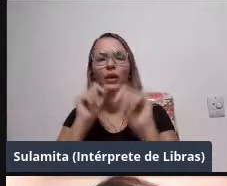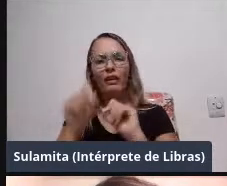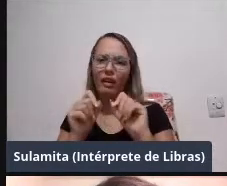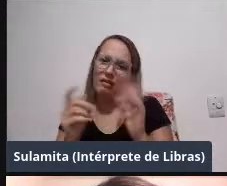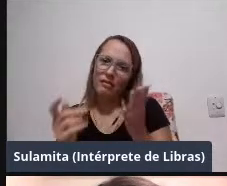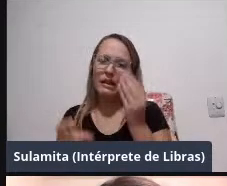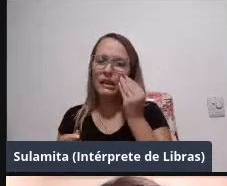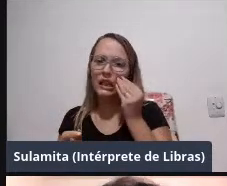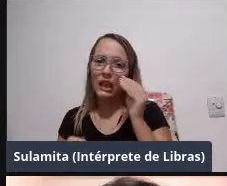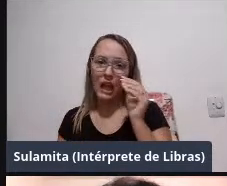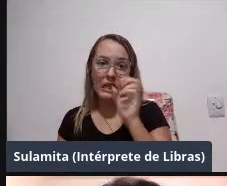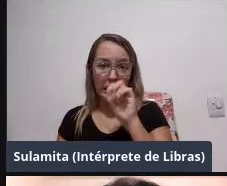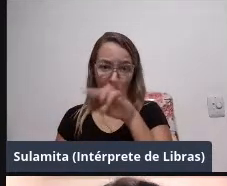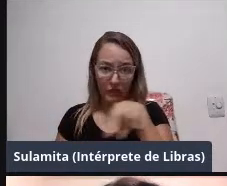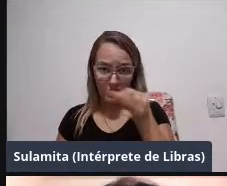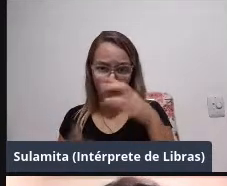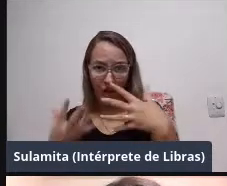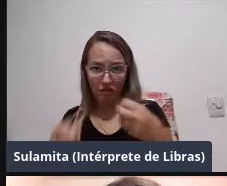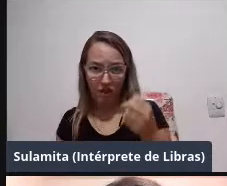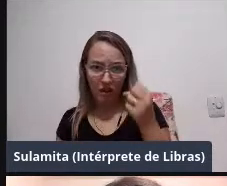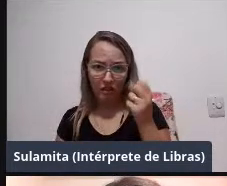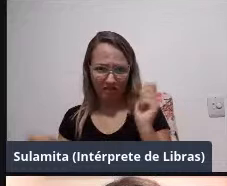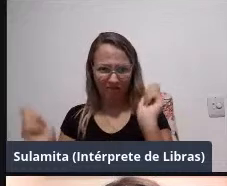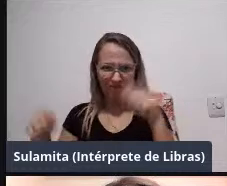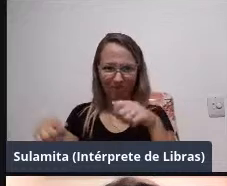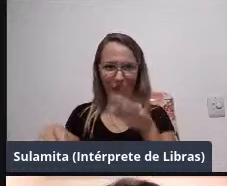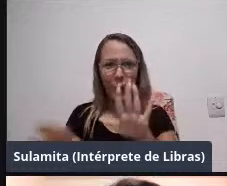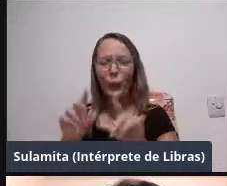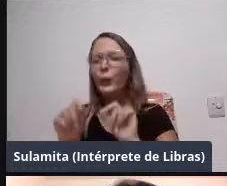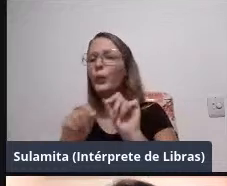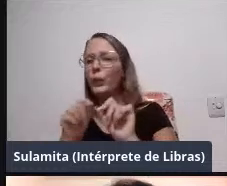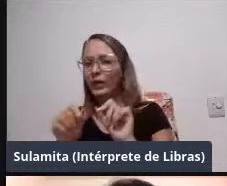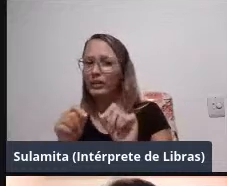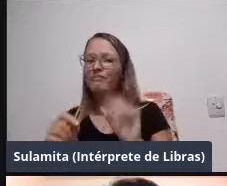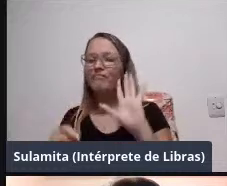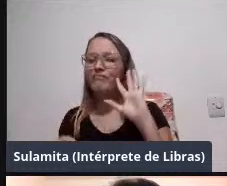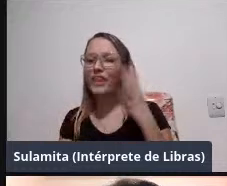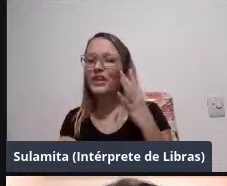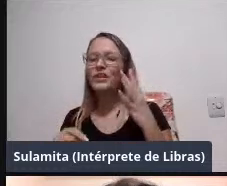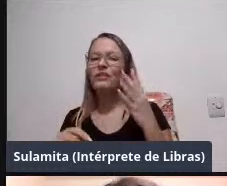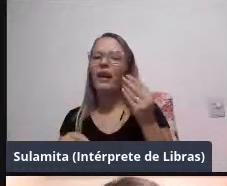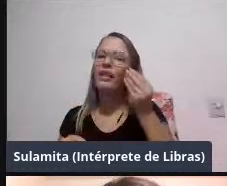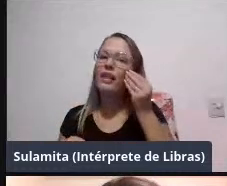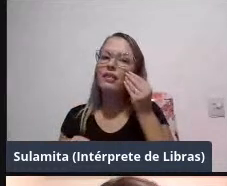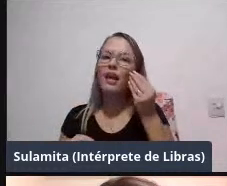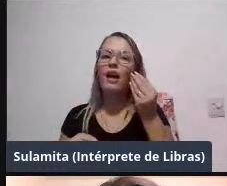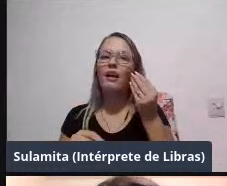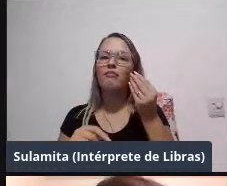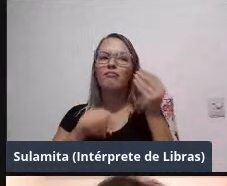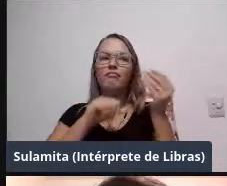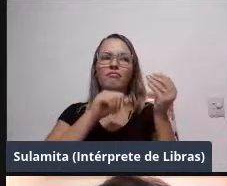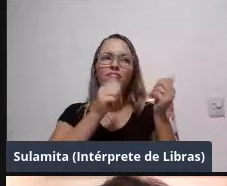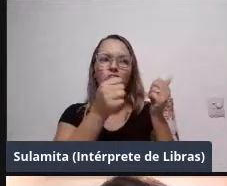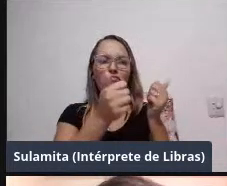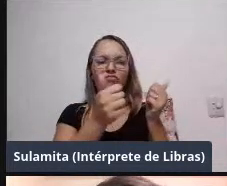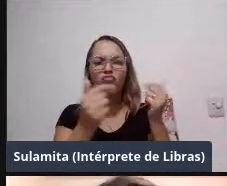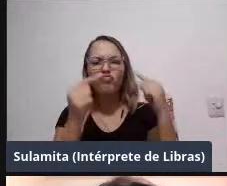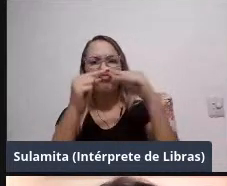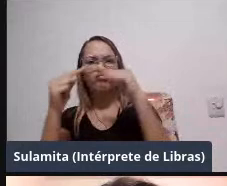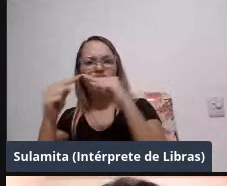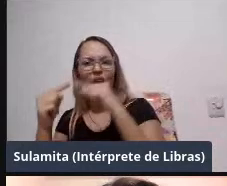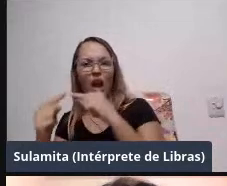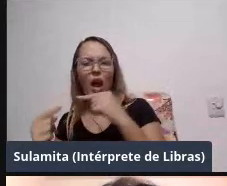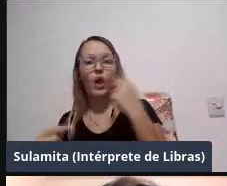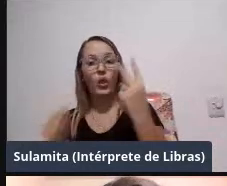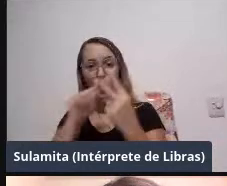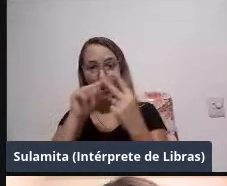vocês acham que vai dar certo. Eu resolvi tentar intercalar as duas primeiras, né?